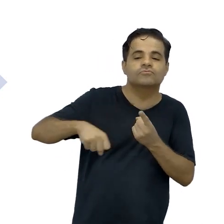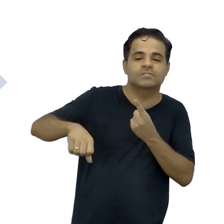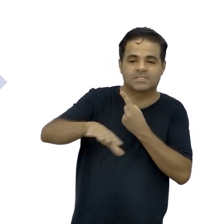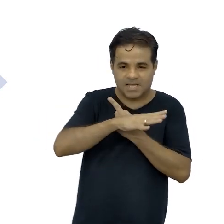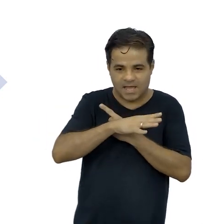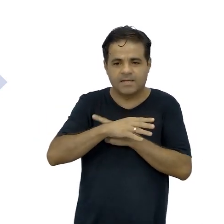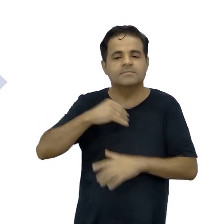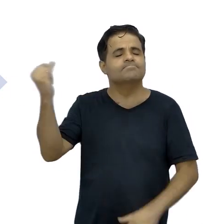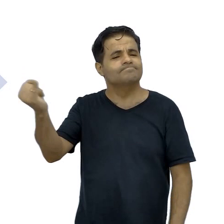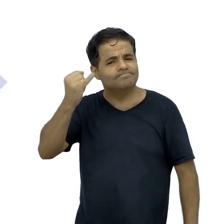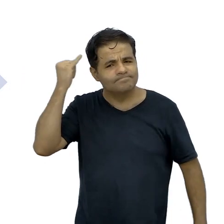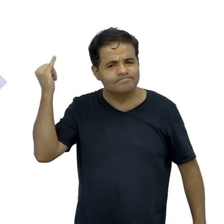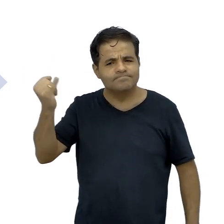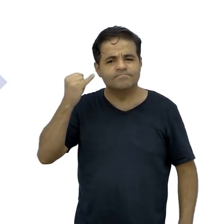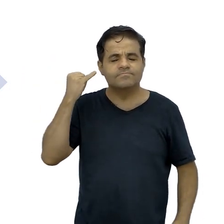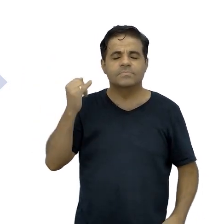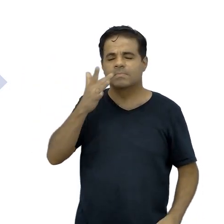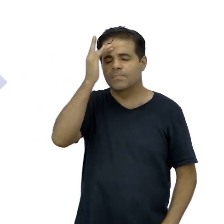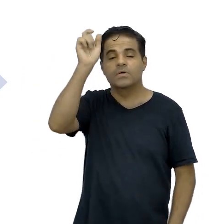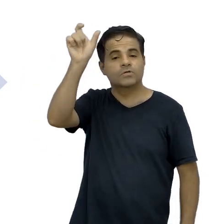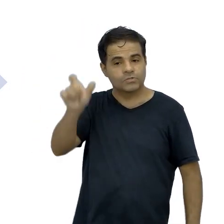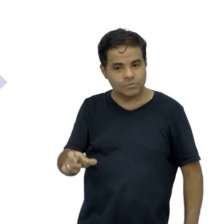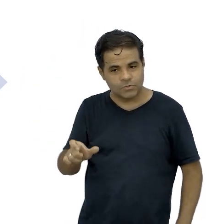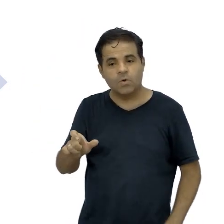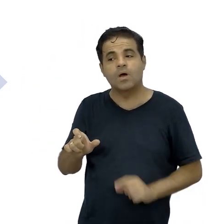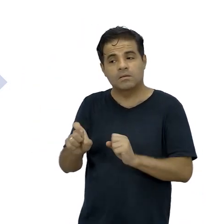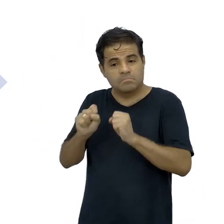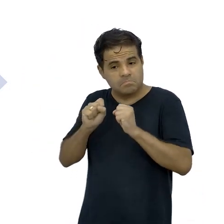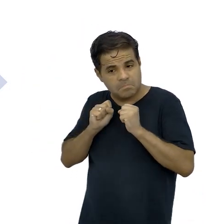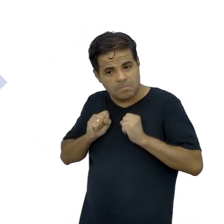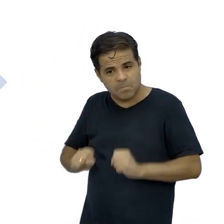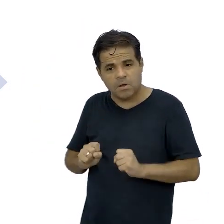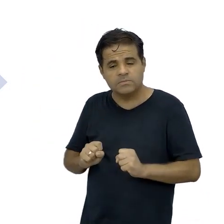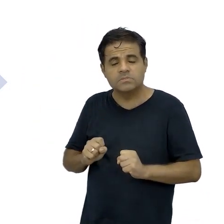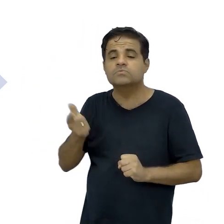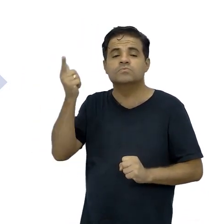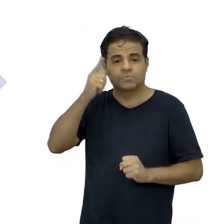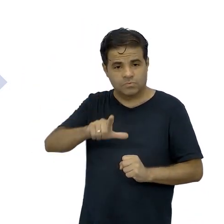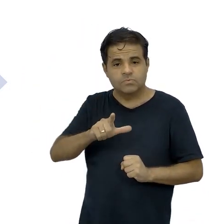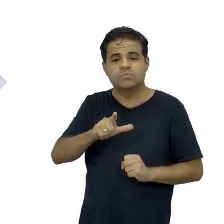de extrema importância para que o indivíduo ele se